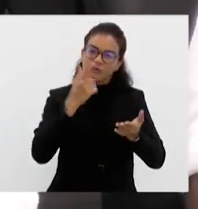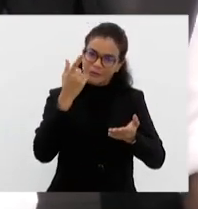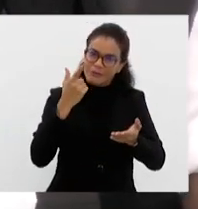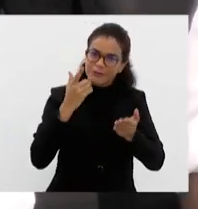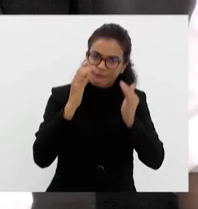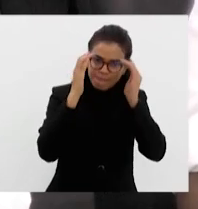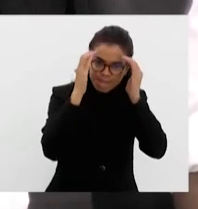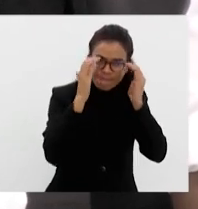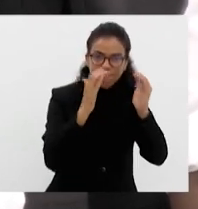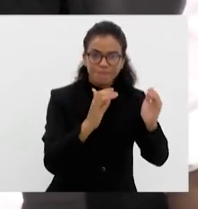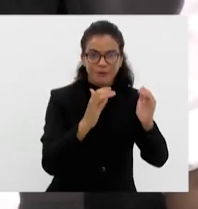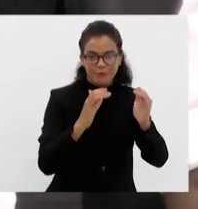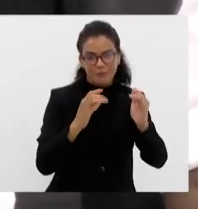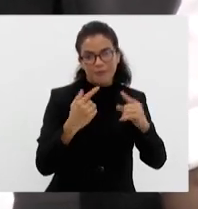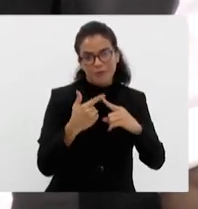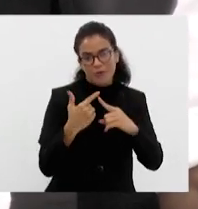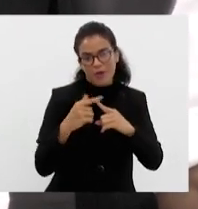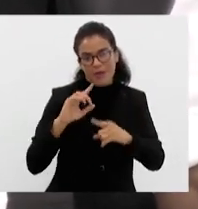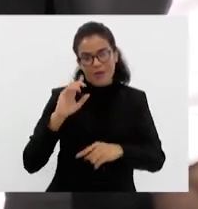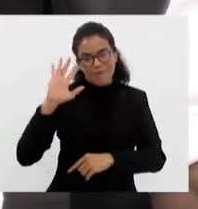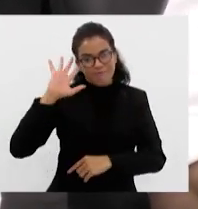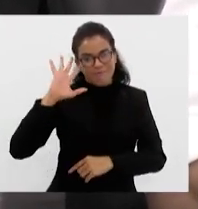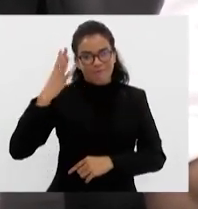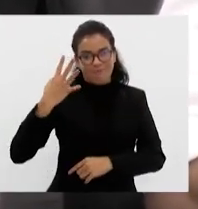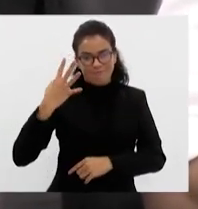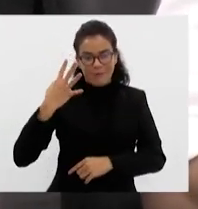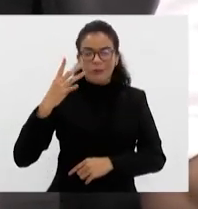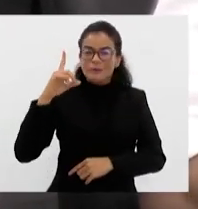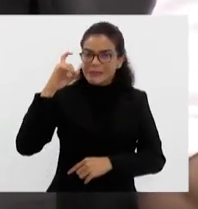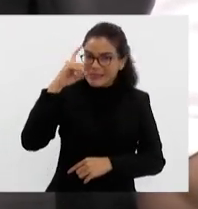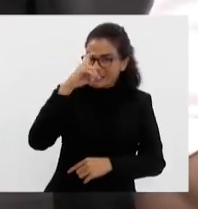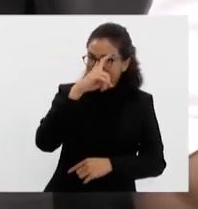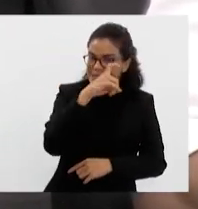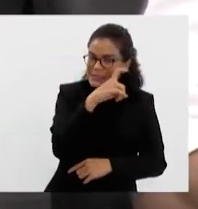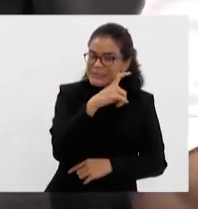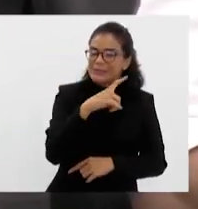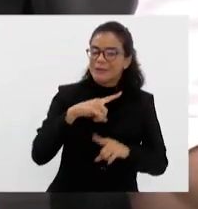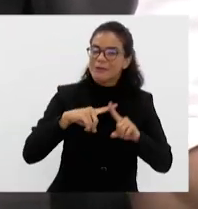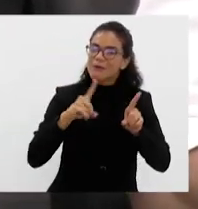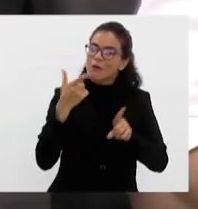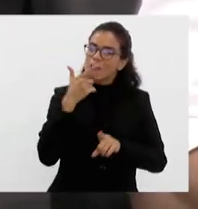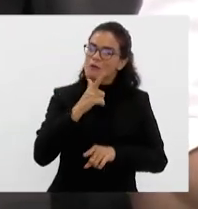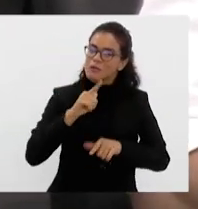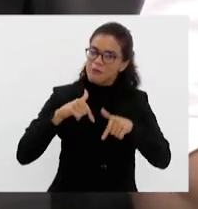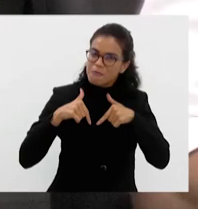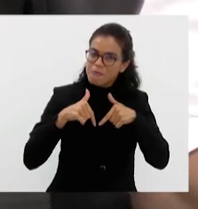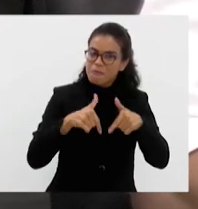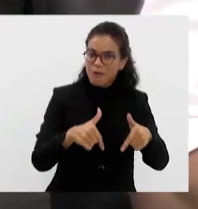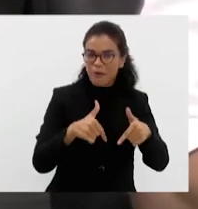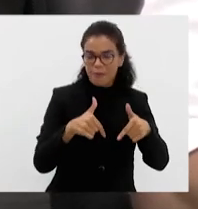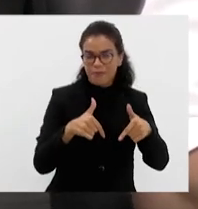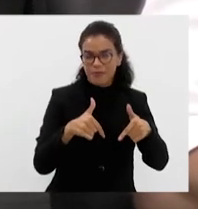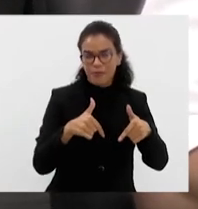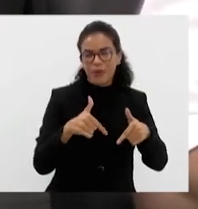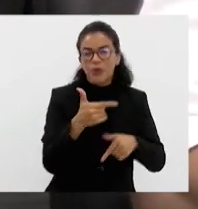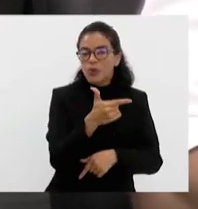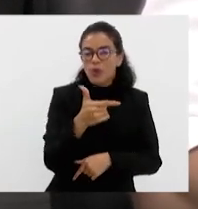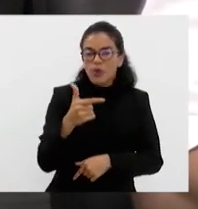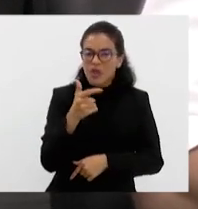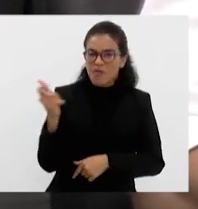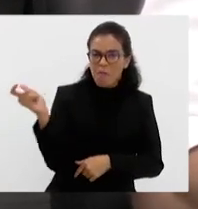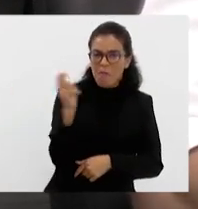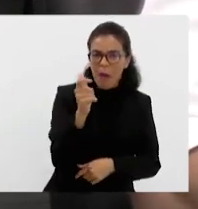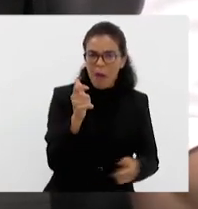claro, a posição da maioria sempre prevalece, situação difícil, mas foi cumprido no sentido que não houve nenhuma agressão entre